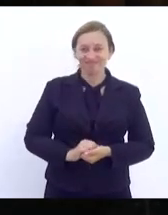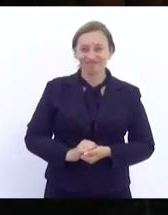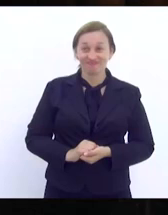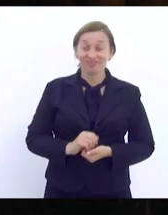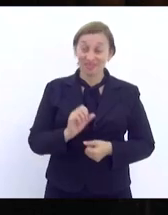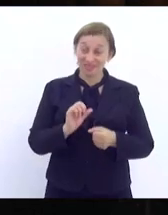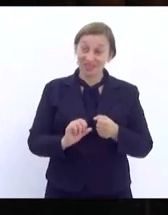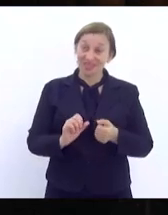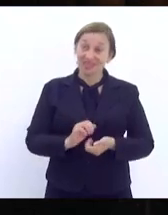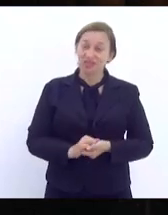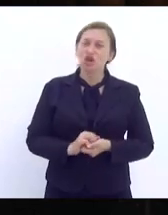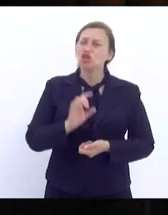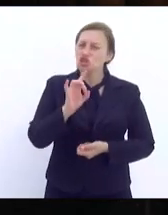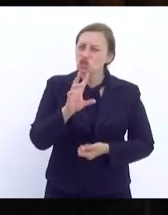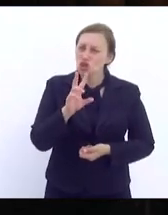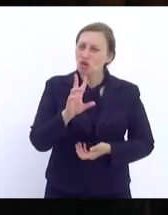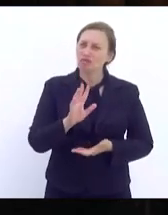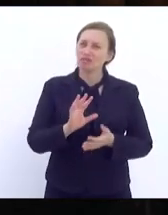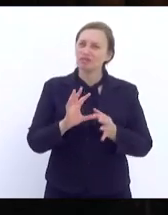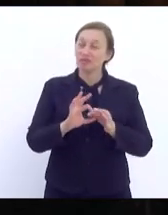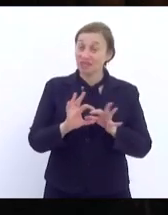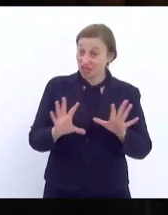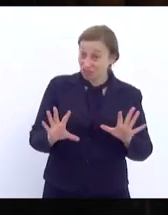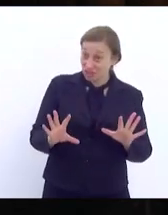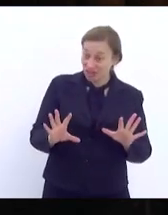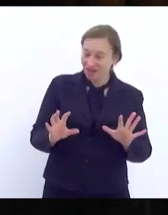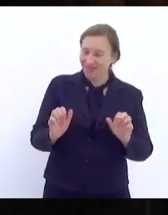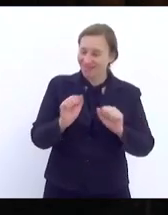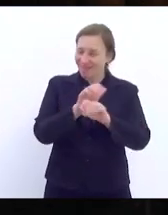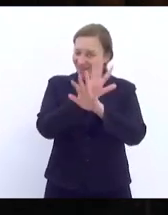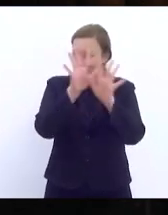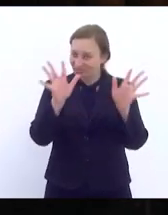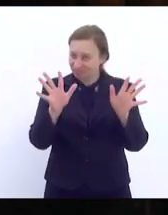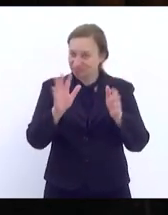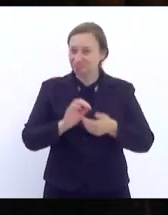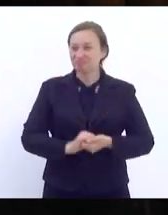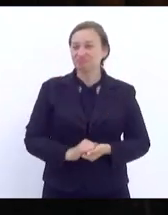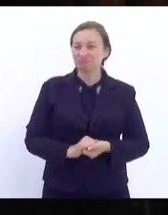fazer mas só para deixar absolutamente Claro